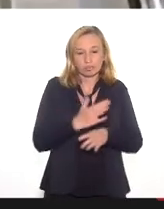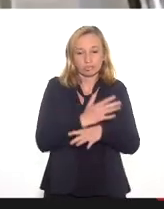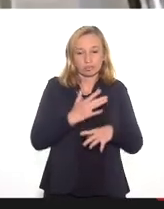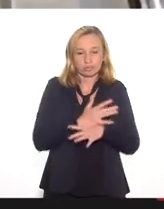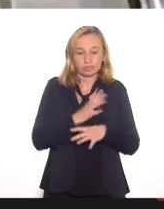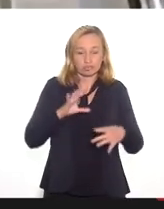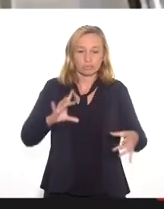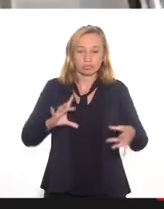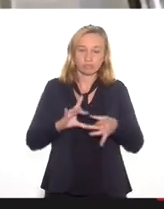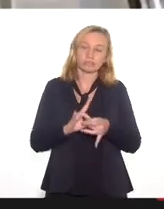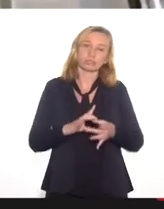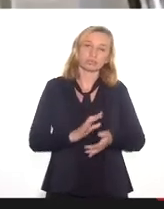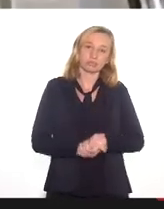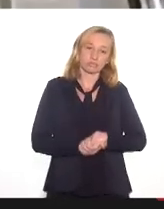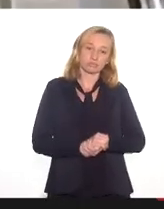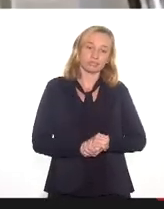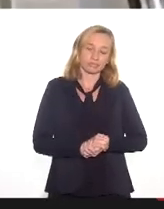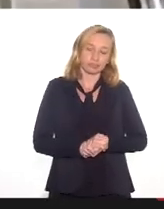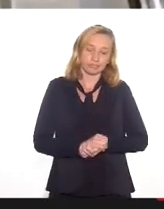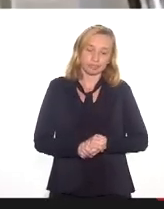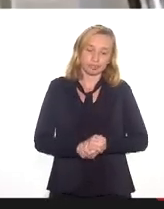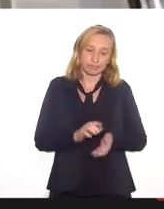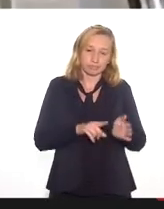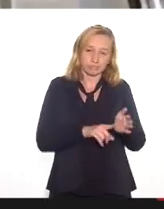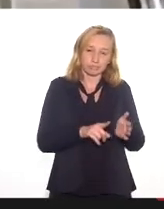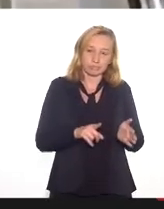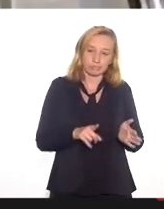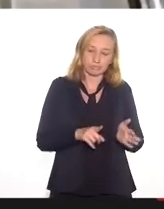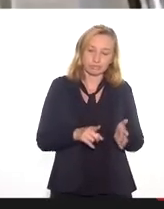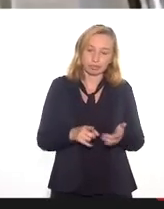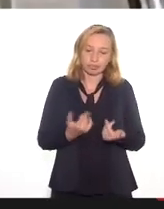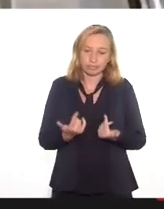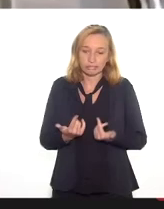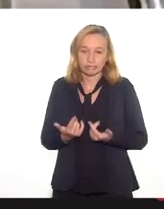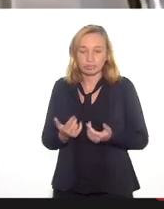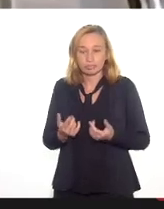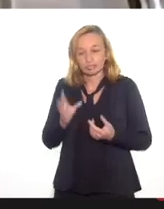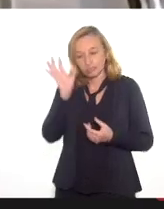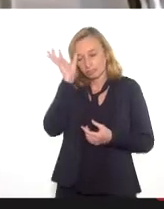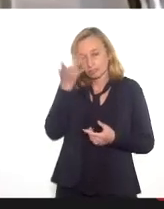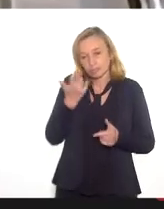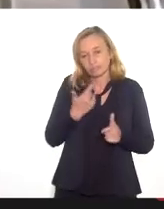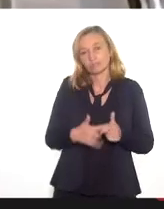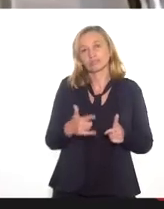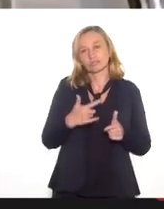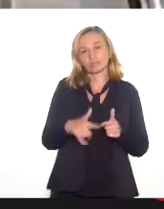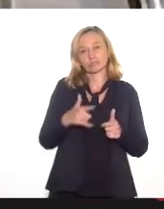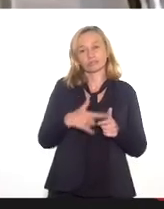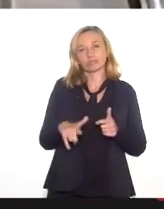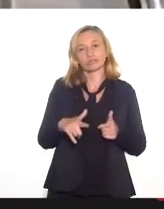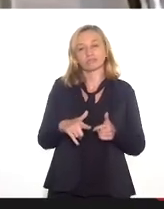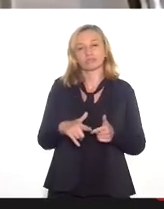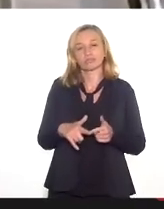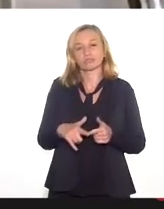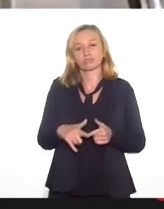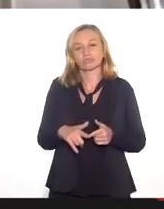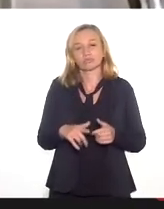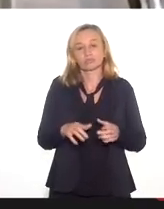conectadas a perspectiva de solução dos problemas vem ou